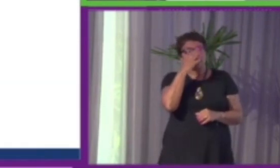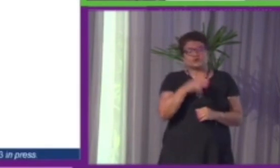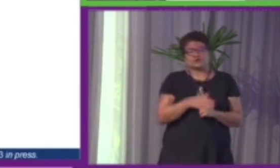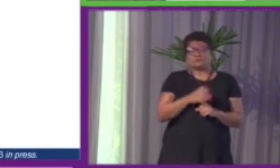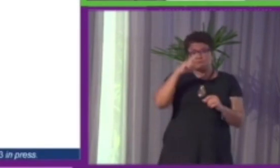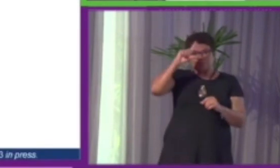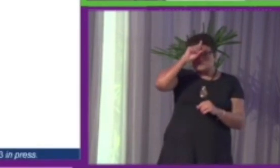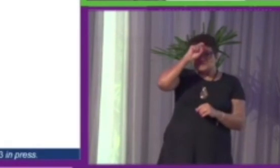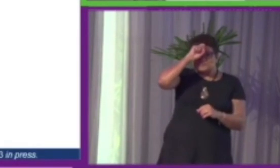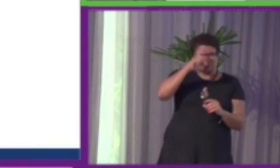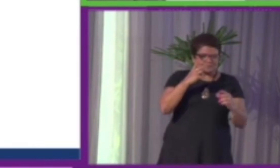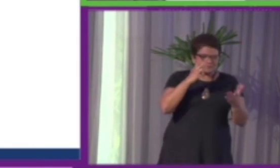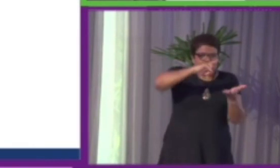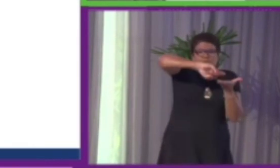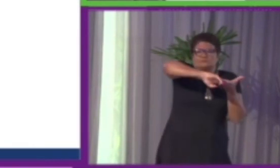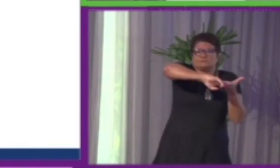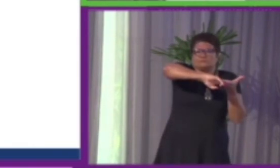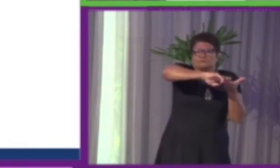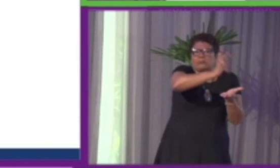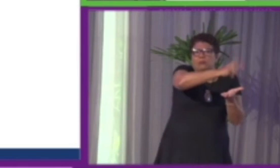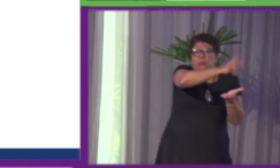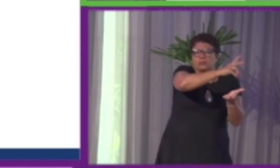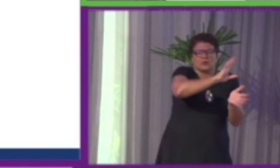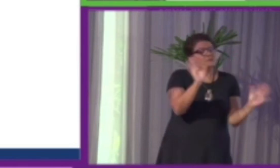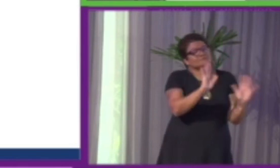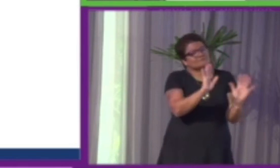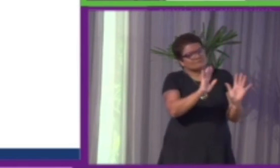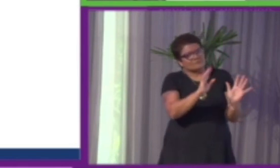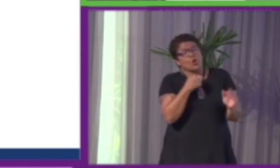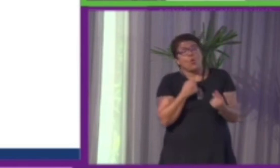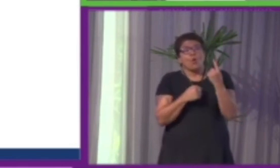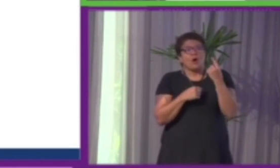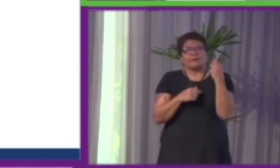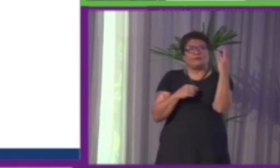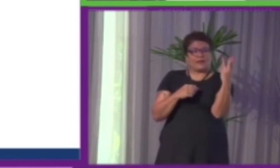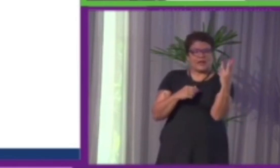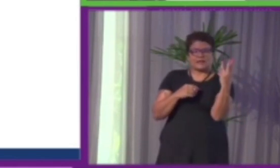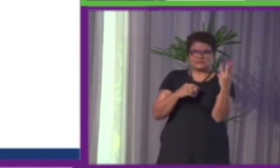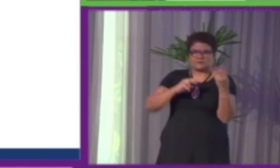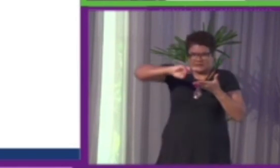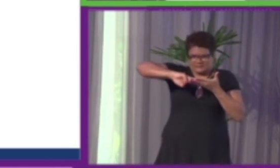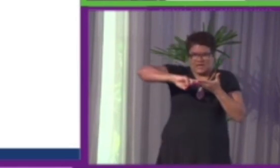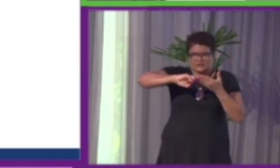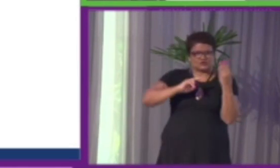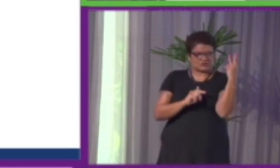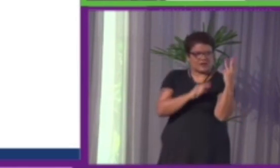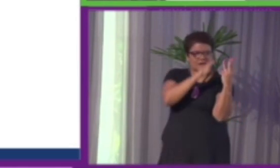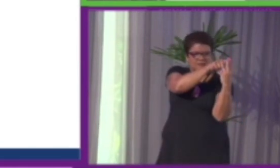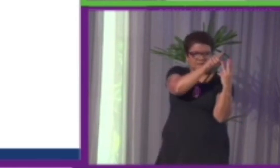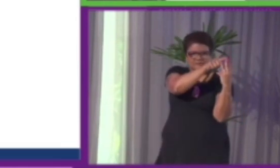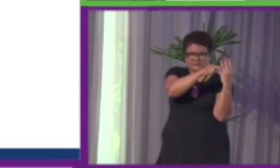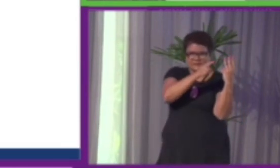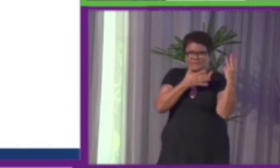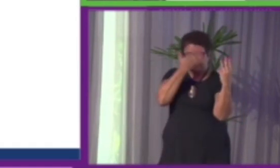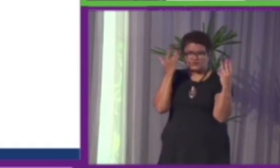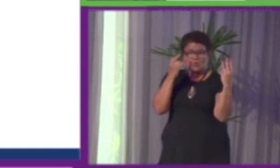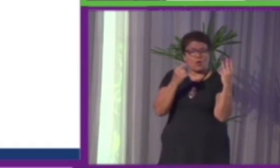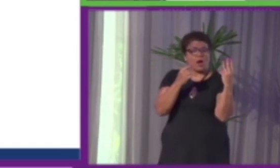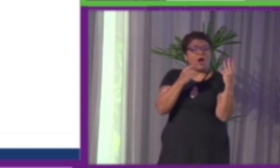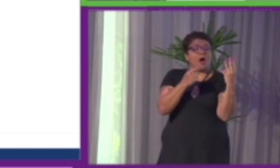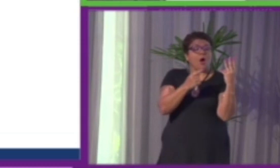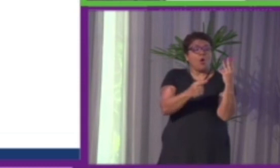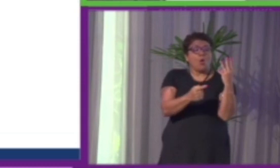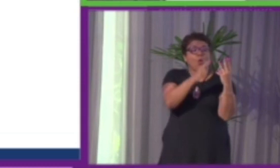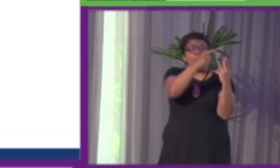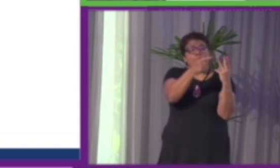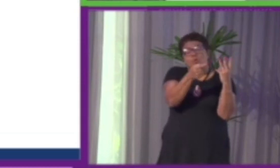hospitalizações, mostrando que pelo menos 1 em cada 3 pacientes com fibrose cística era internado por ano,